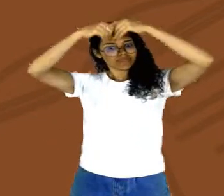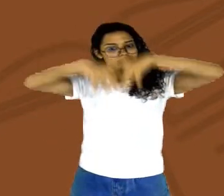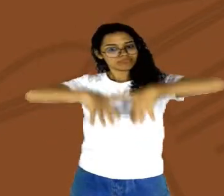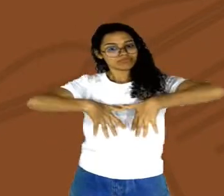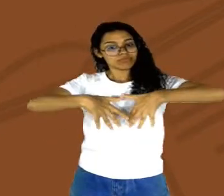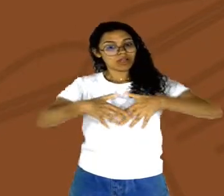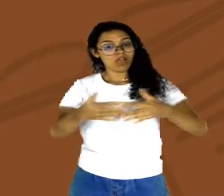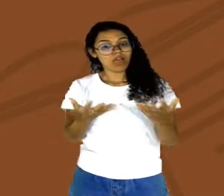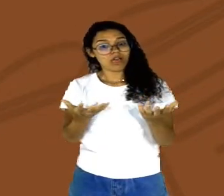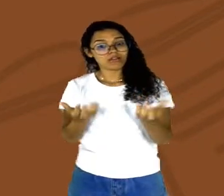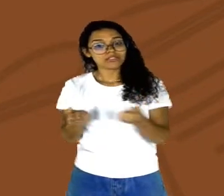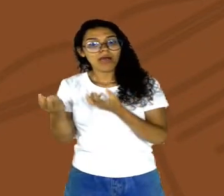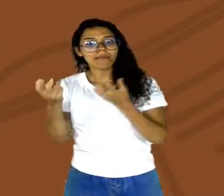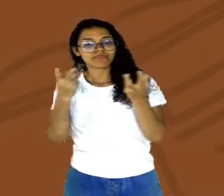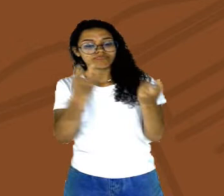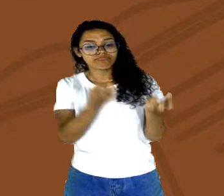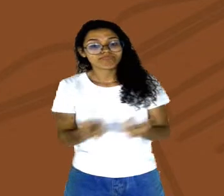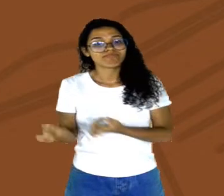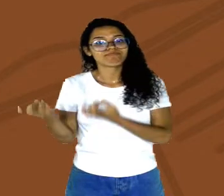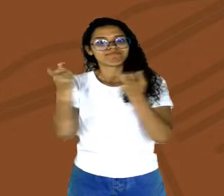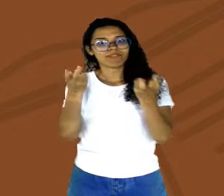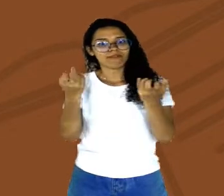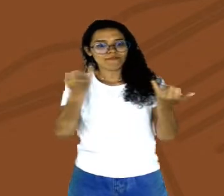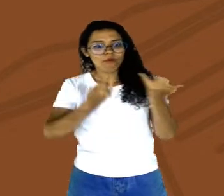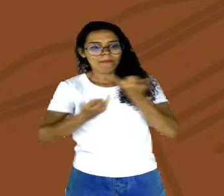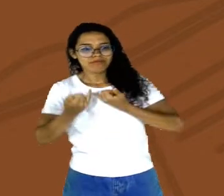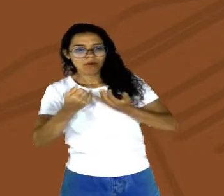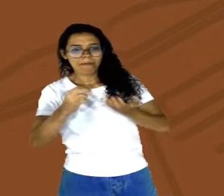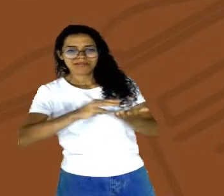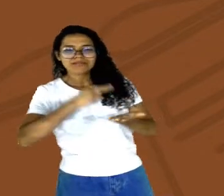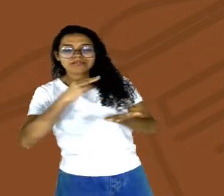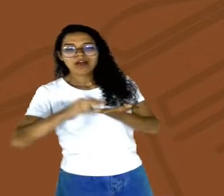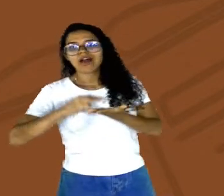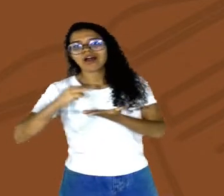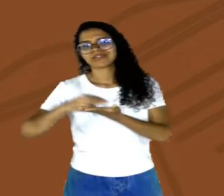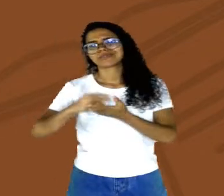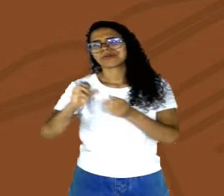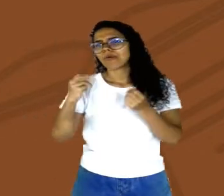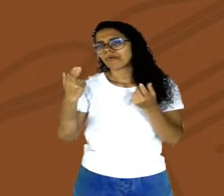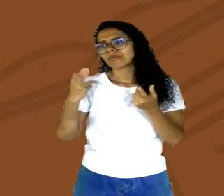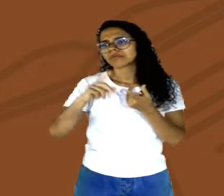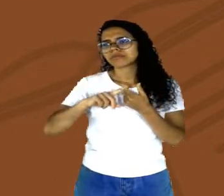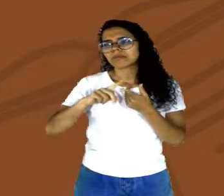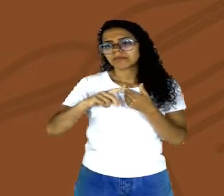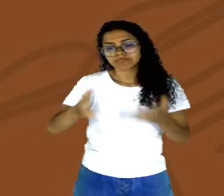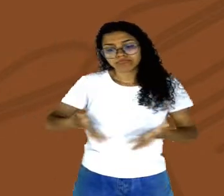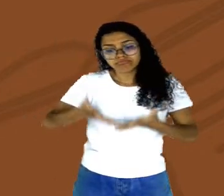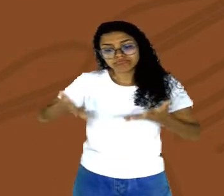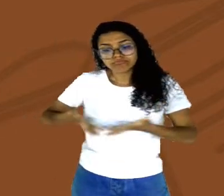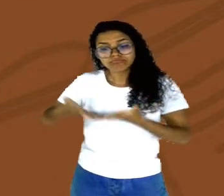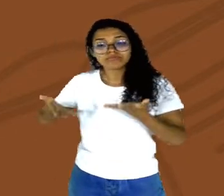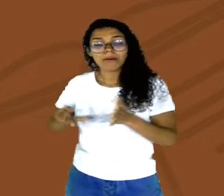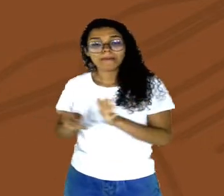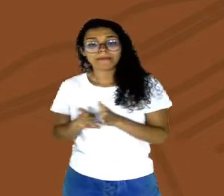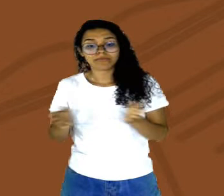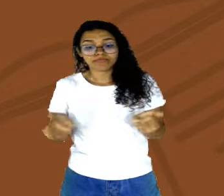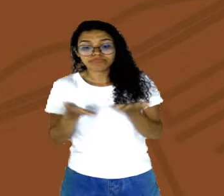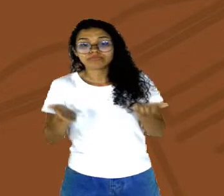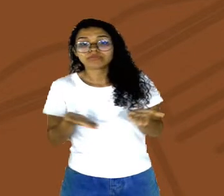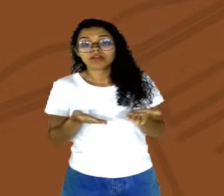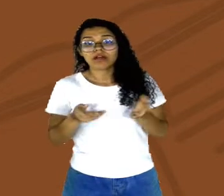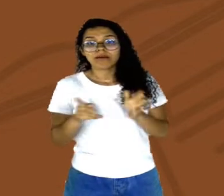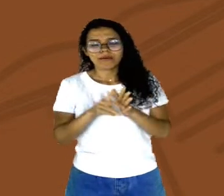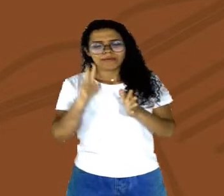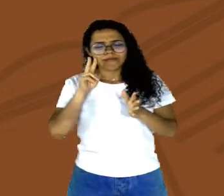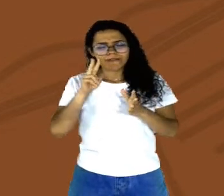recebe essas informações, ele recebe essas mensagens ou estímulos,